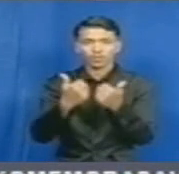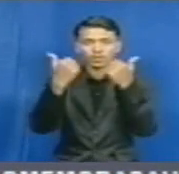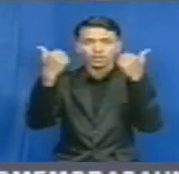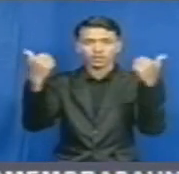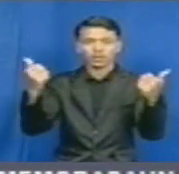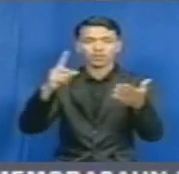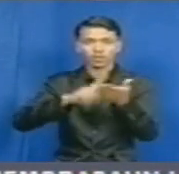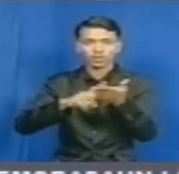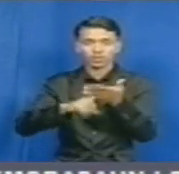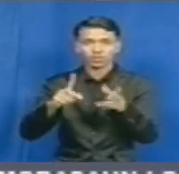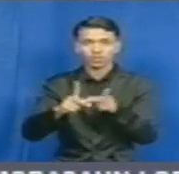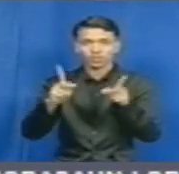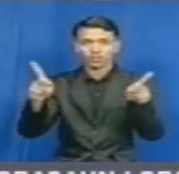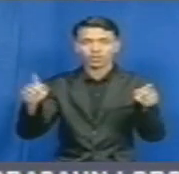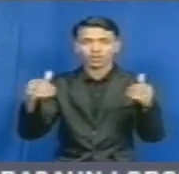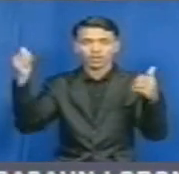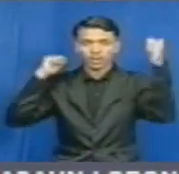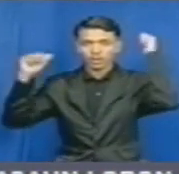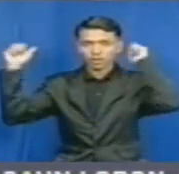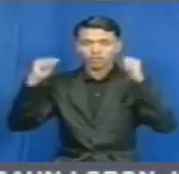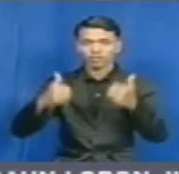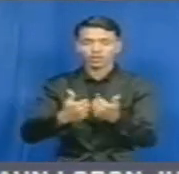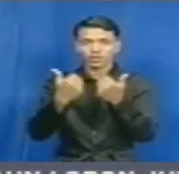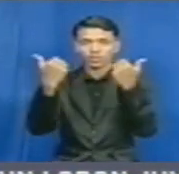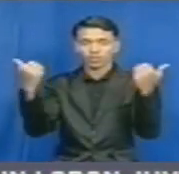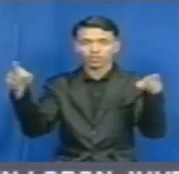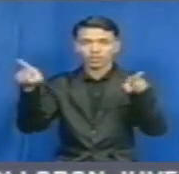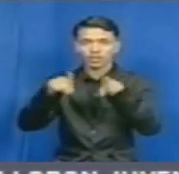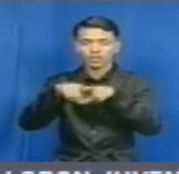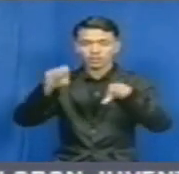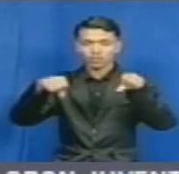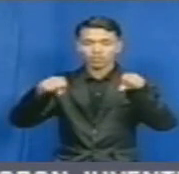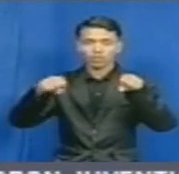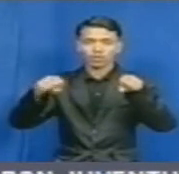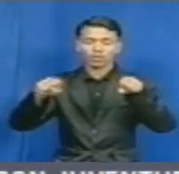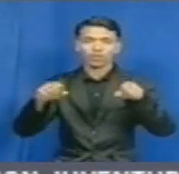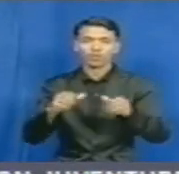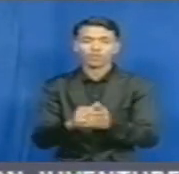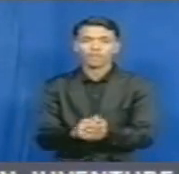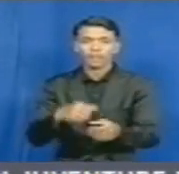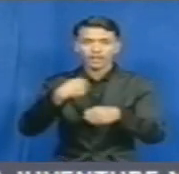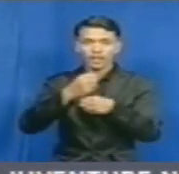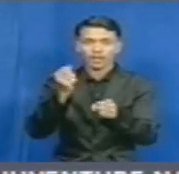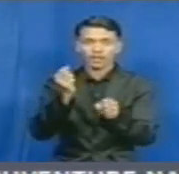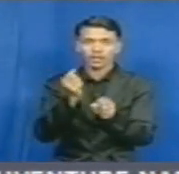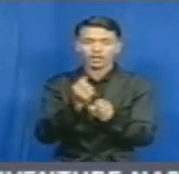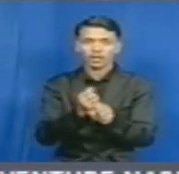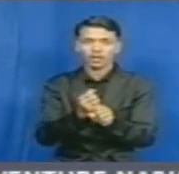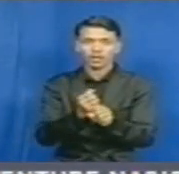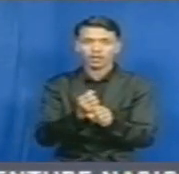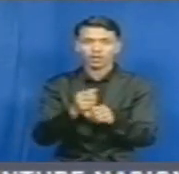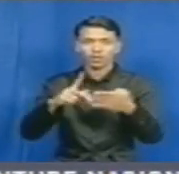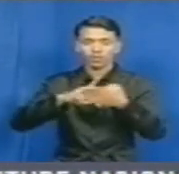discursos públicos, atividades de esporte, nessa né, motociclismo, né, e halo o